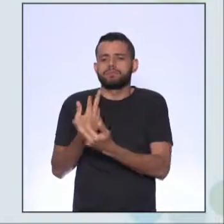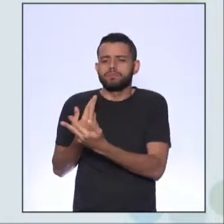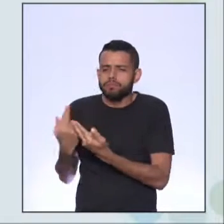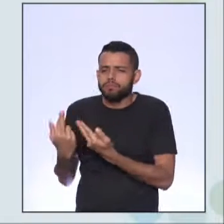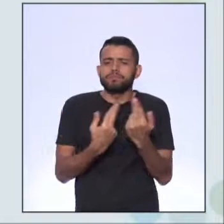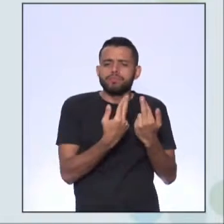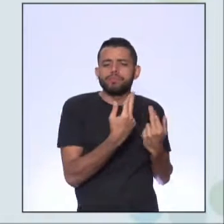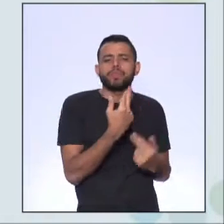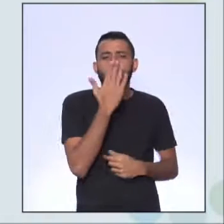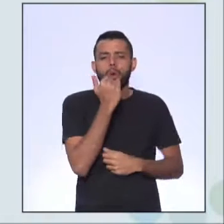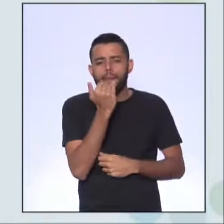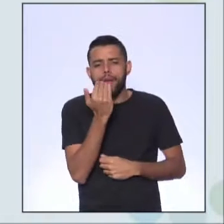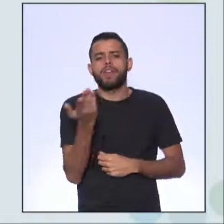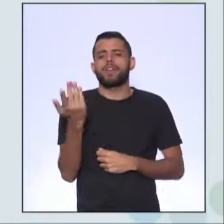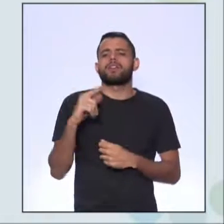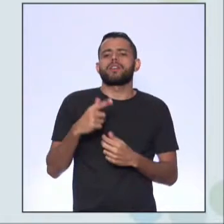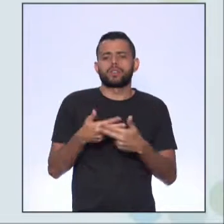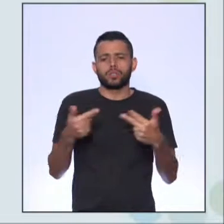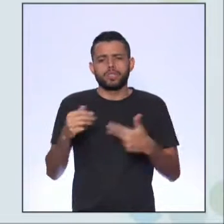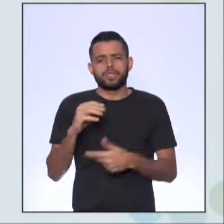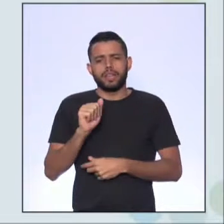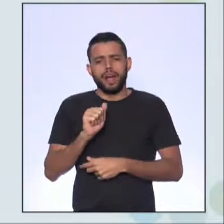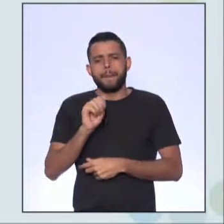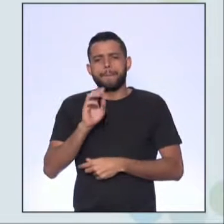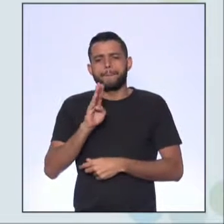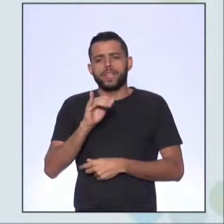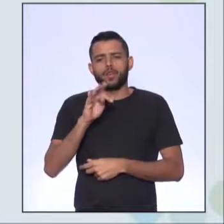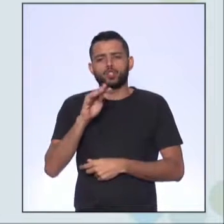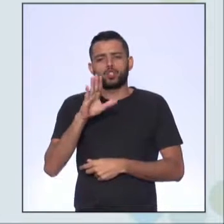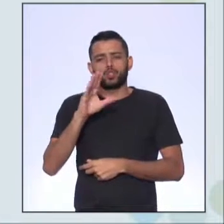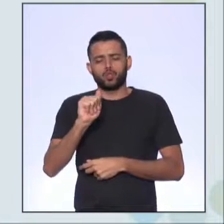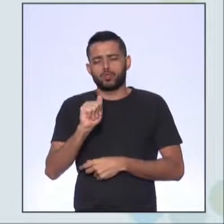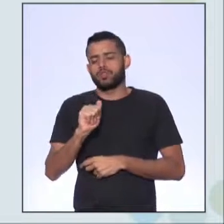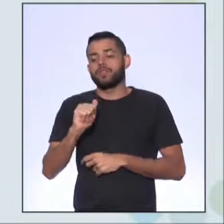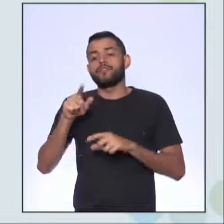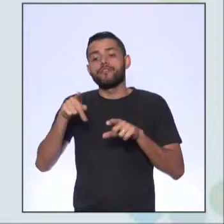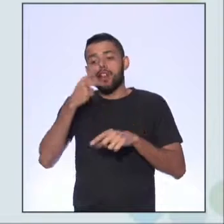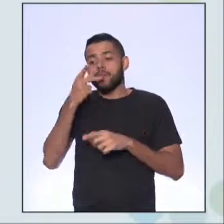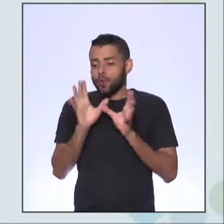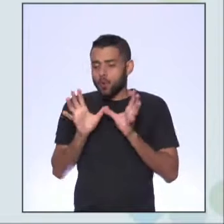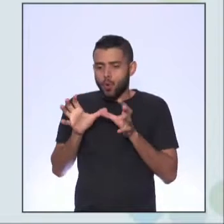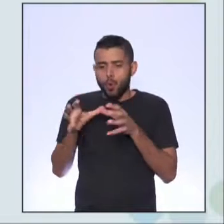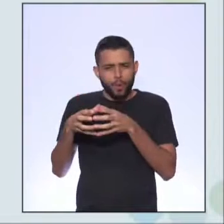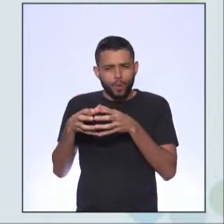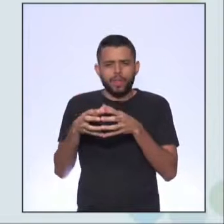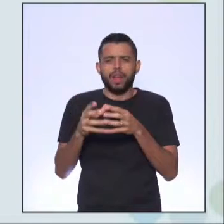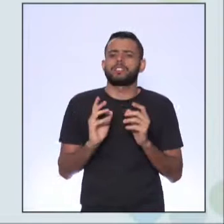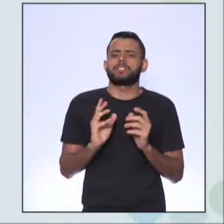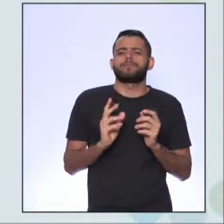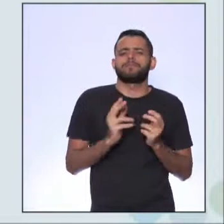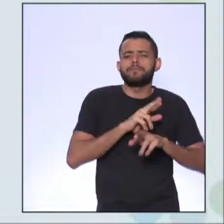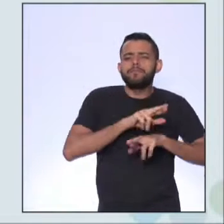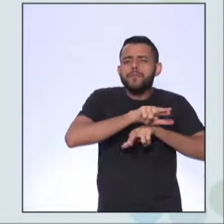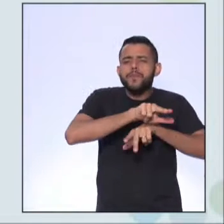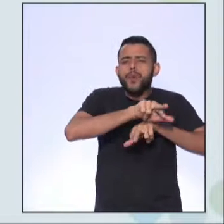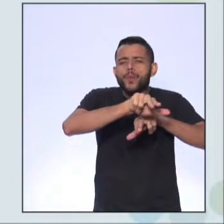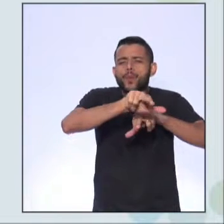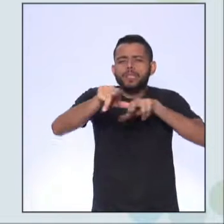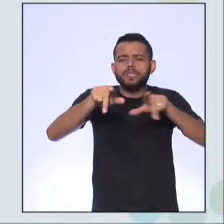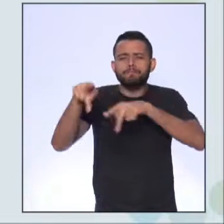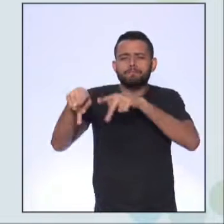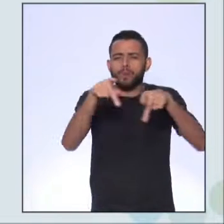bióticos e abióticos, que em biologia, comunidade e população são conceitos totalmente diferentes. Nós vimos também